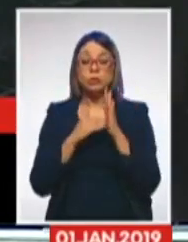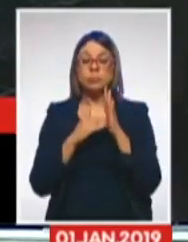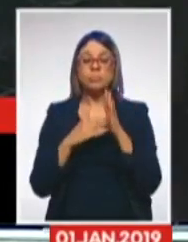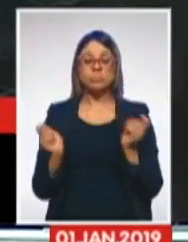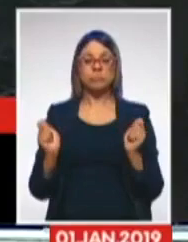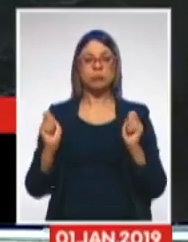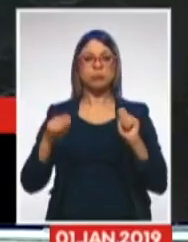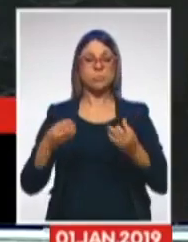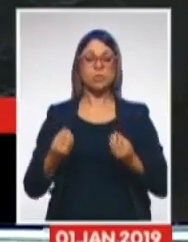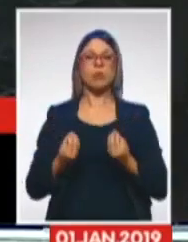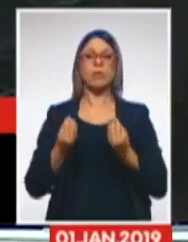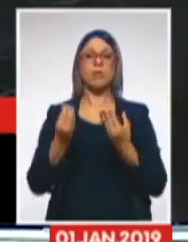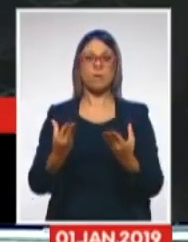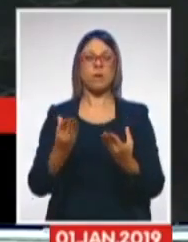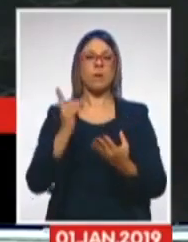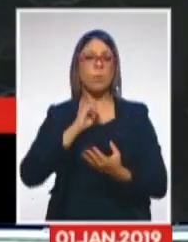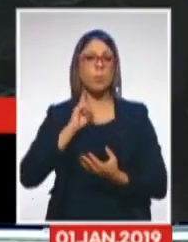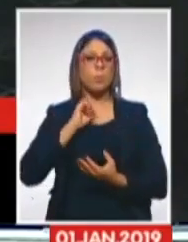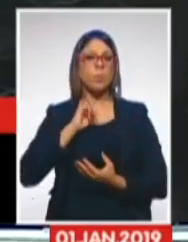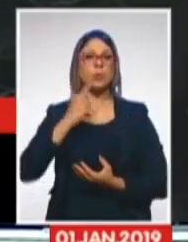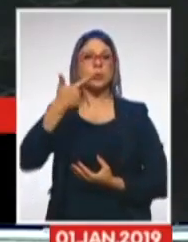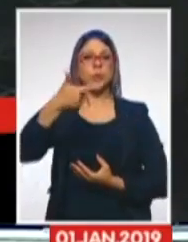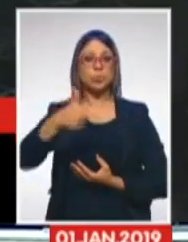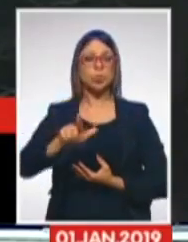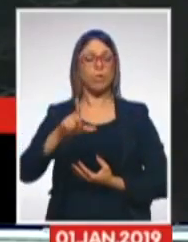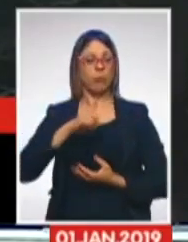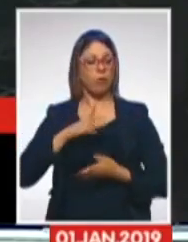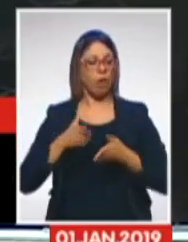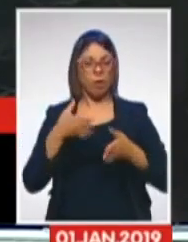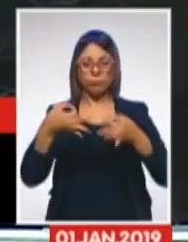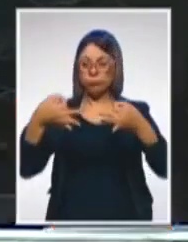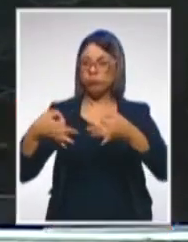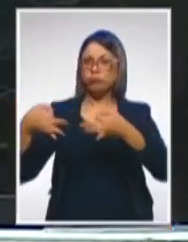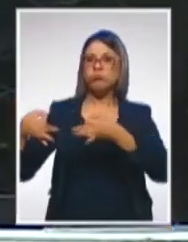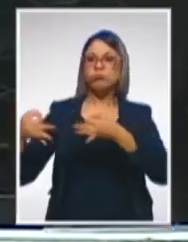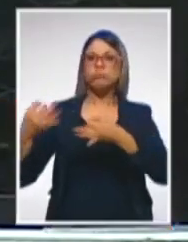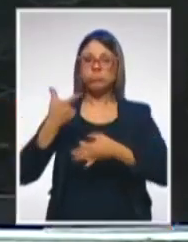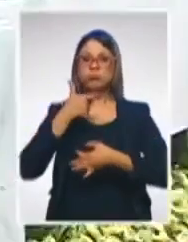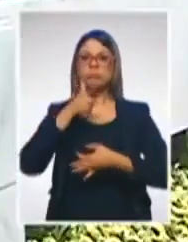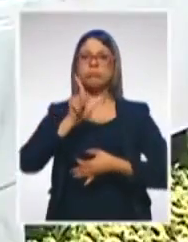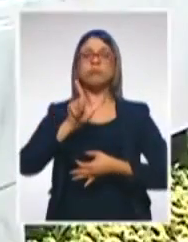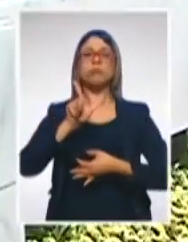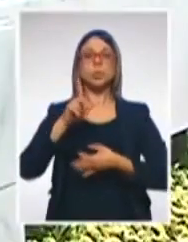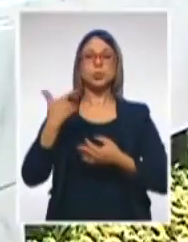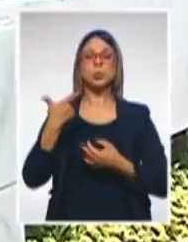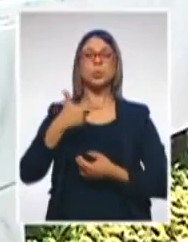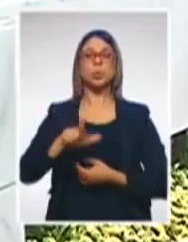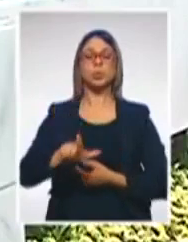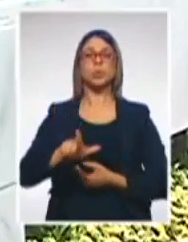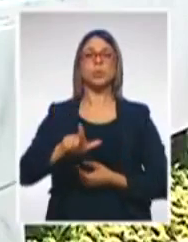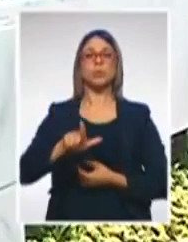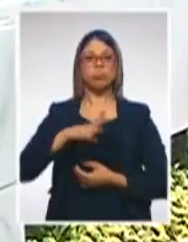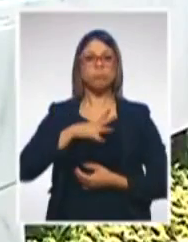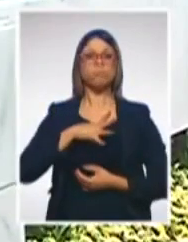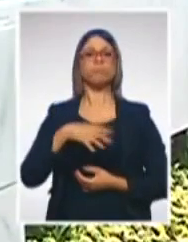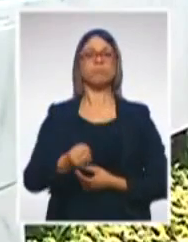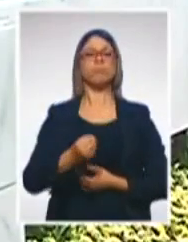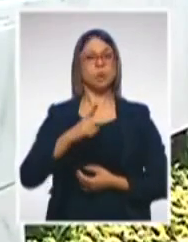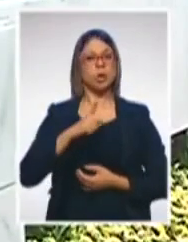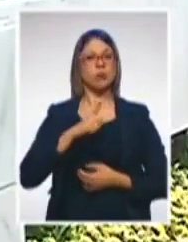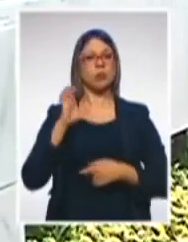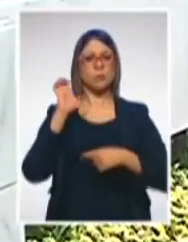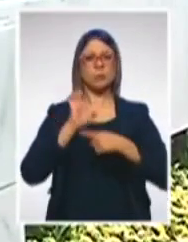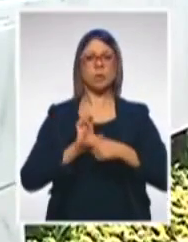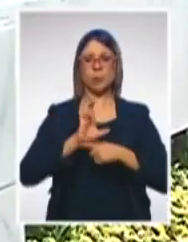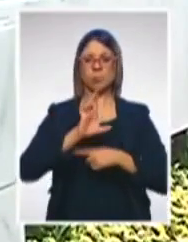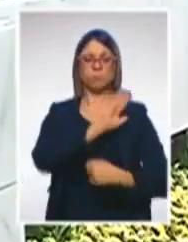que Minas retome o seu caminho, levante novamente a sua voz e volte a ser um Estado